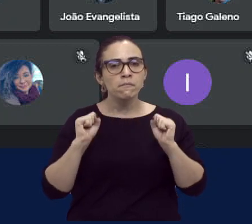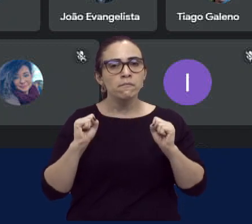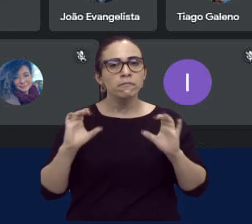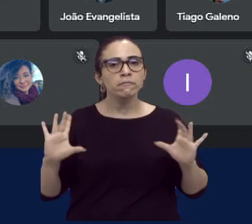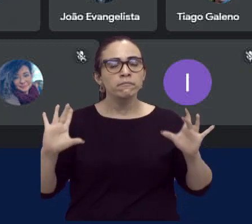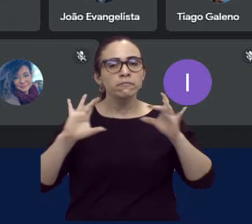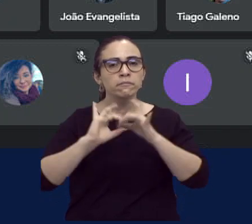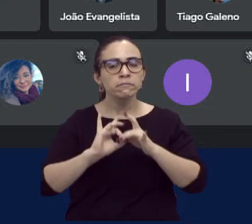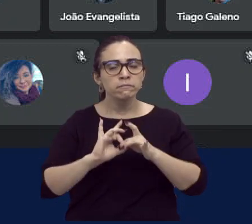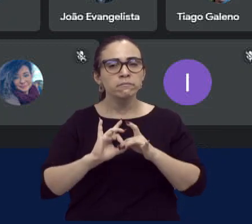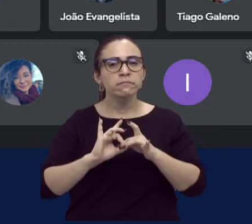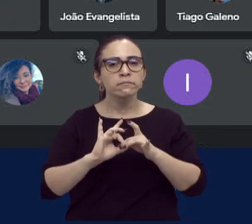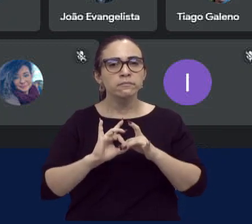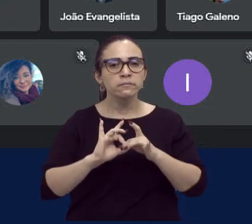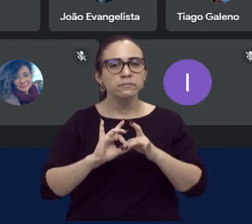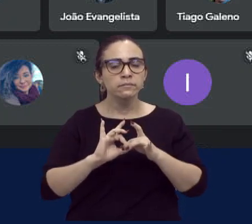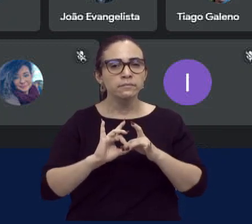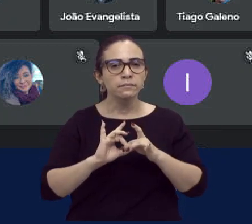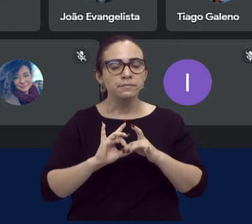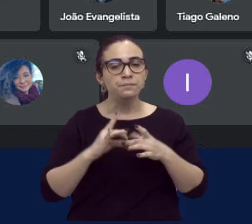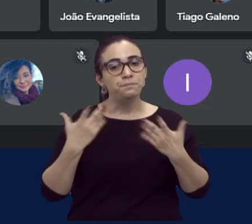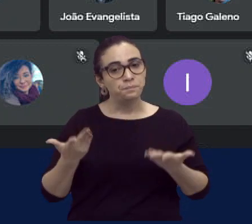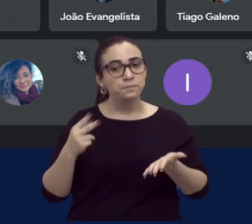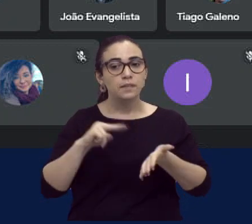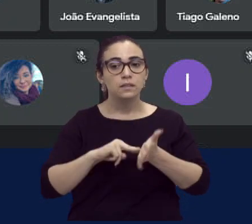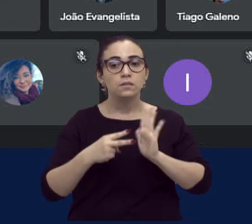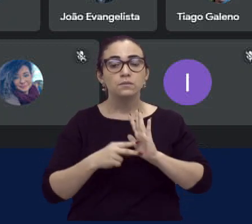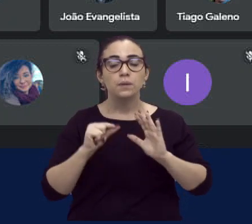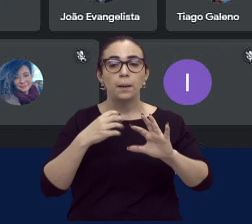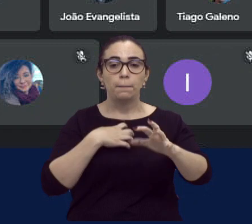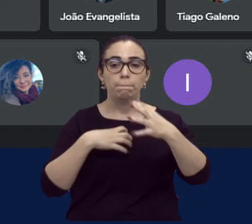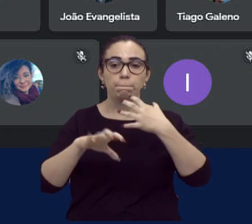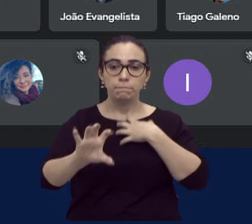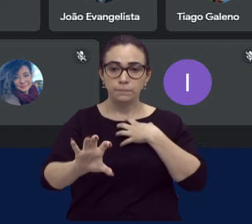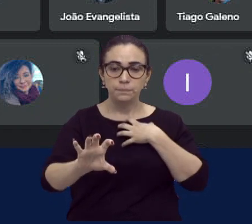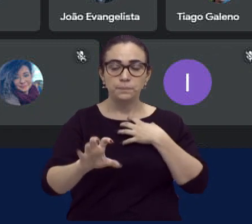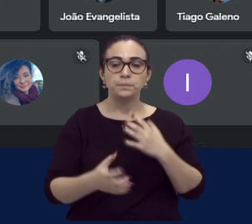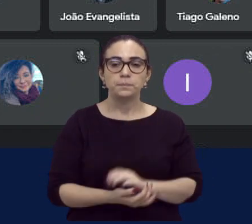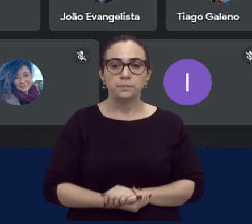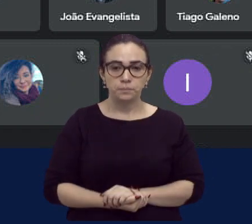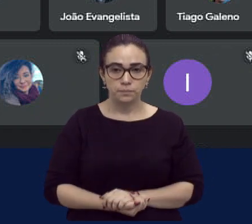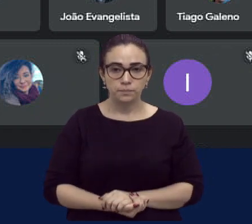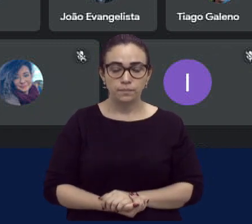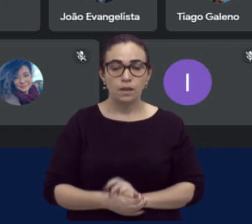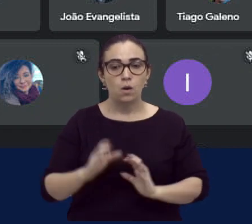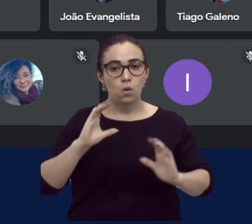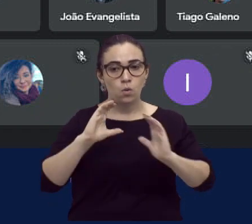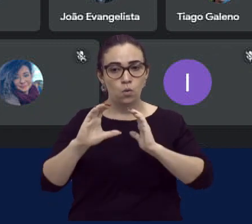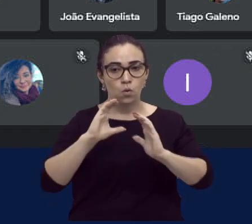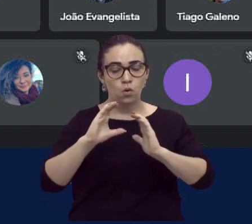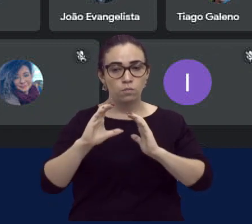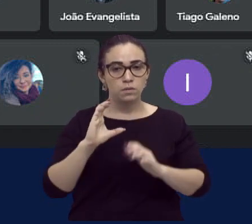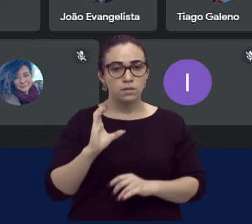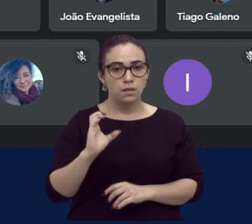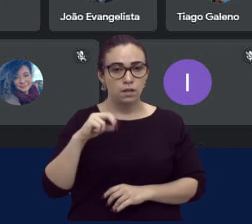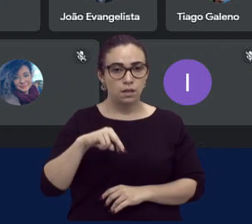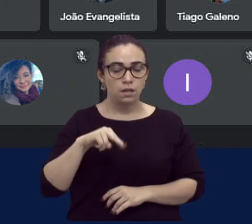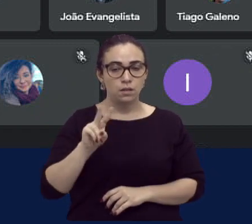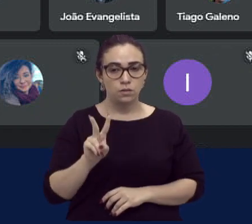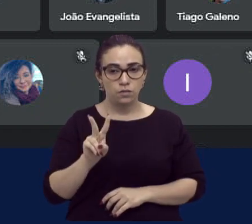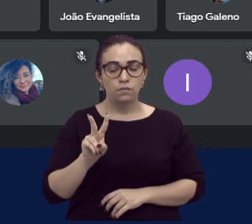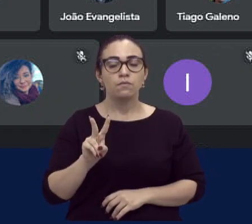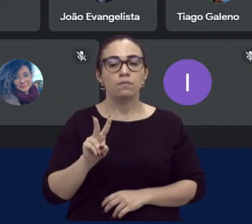numa comunicação. Isso é empatia. A comunicação não violenta, ela